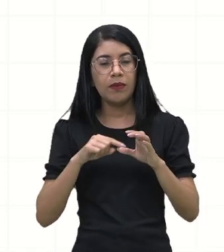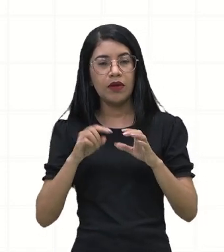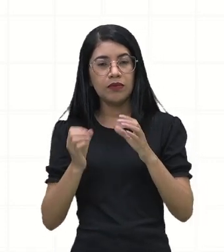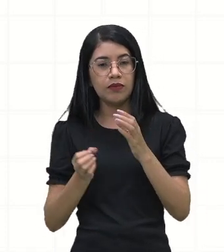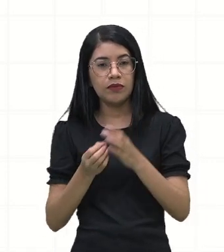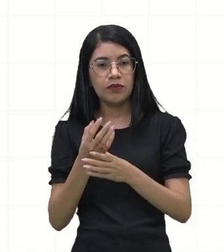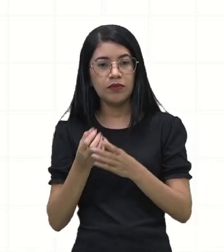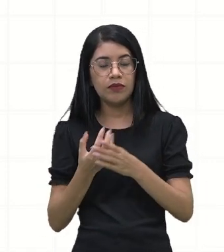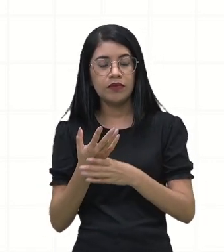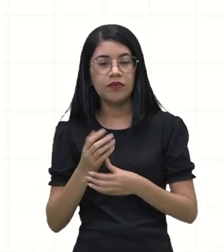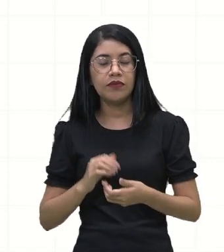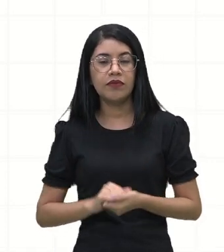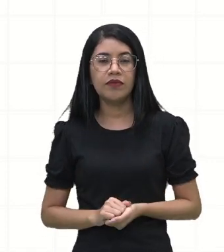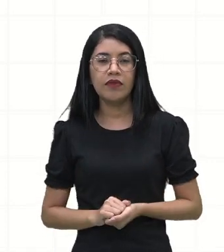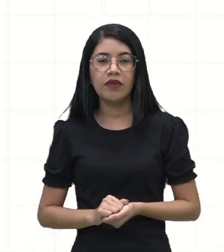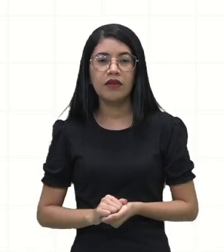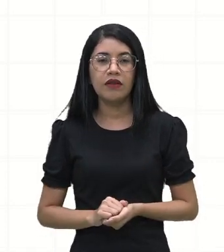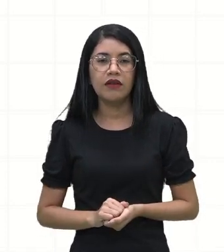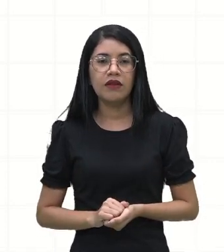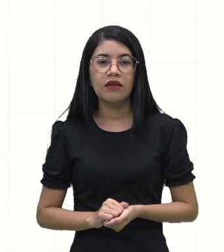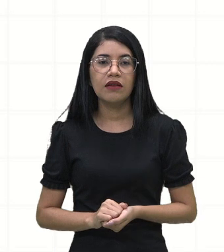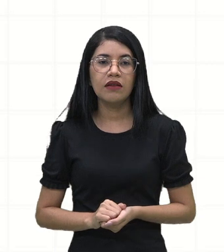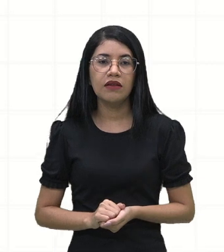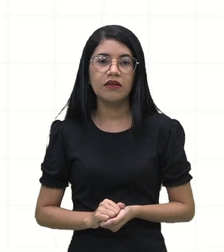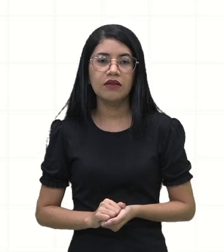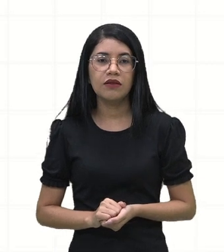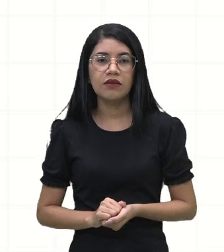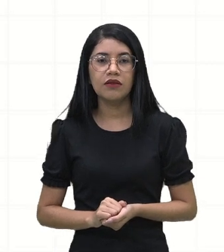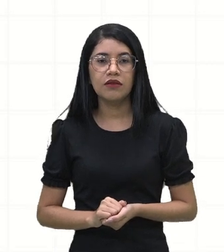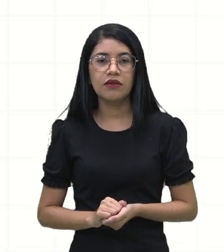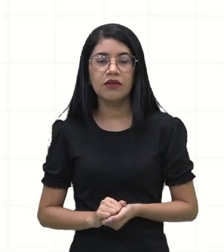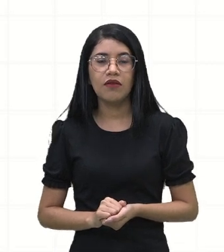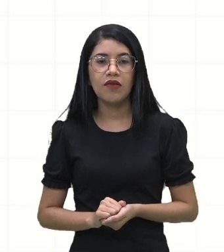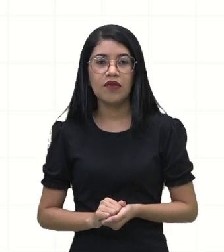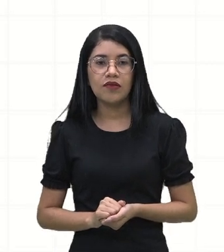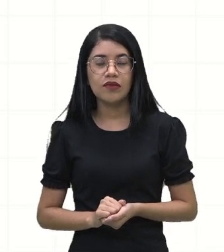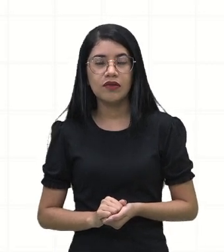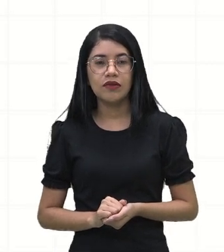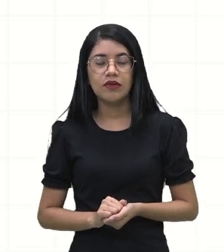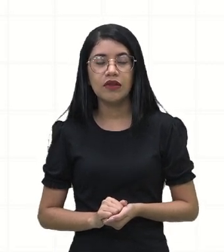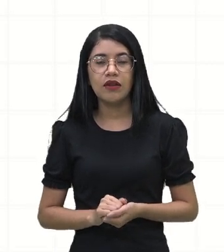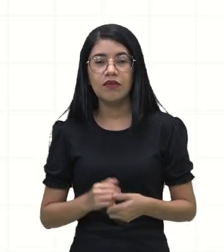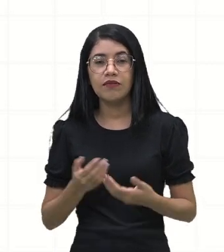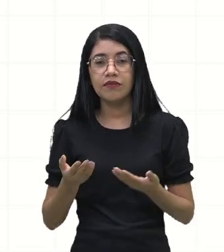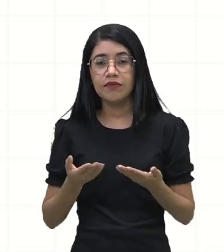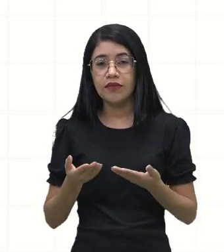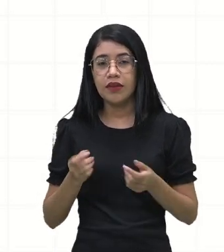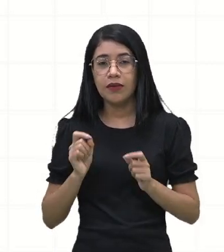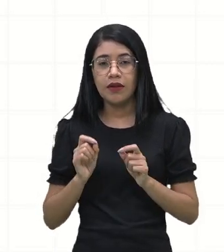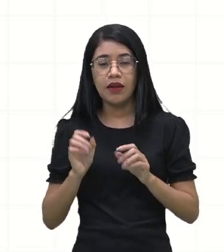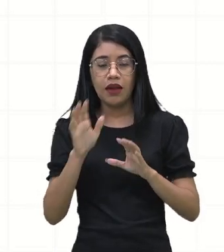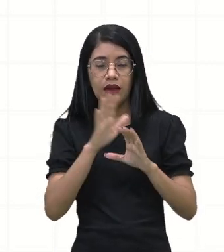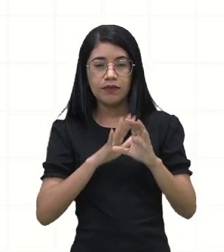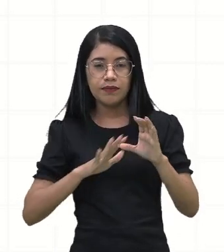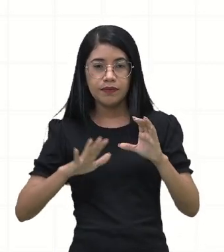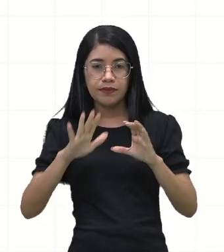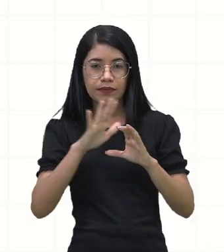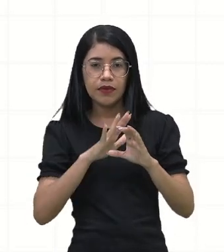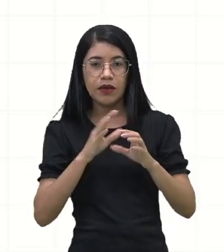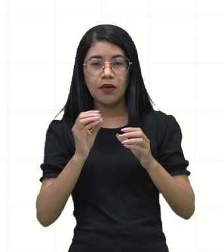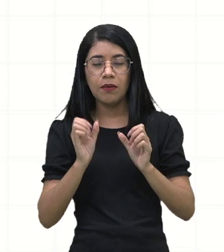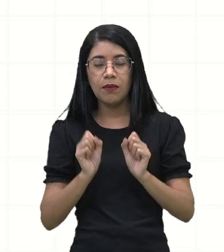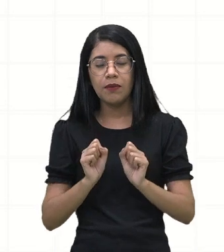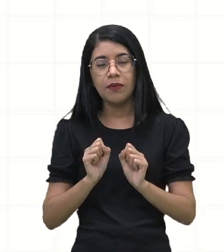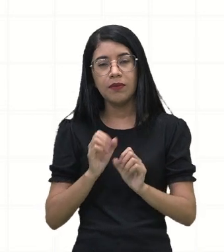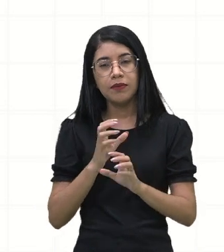Praticamente isso. Vamos agora também verificarmos as áreas, né? A área de um círculo pode ser calculada usando a